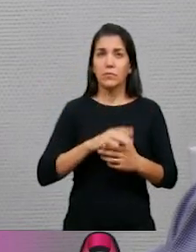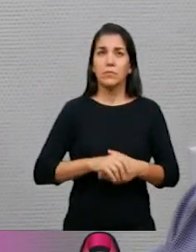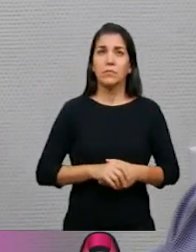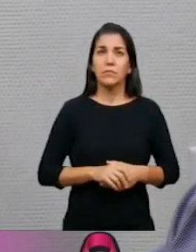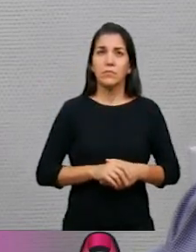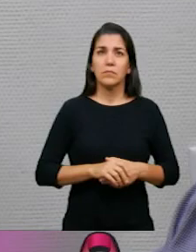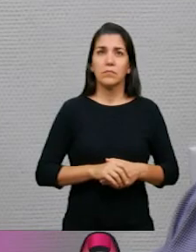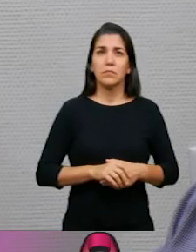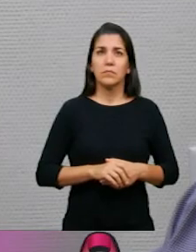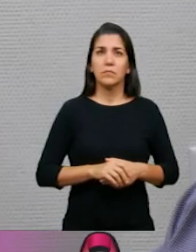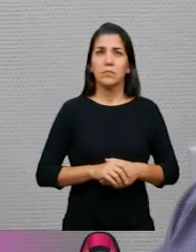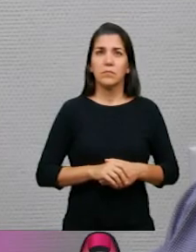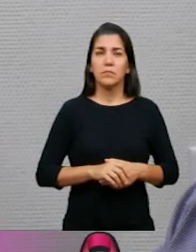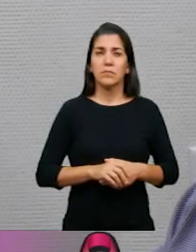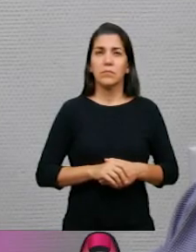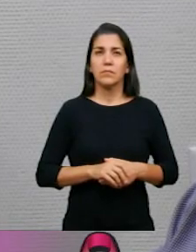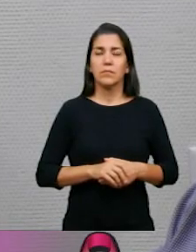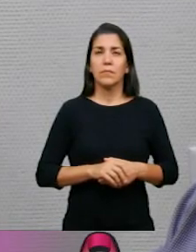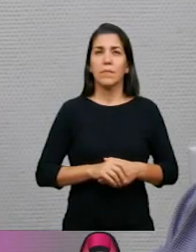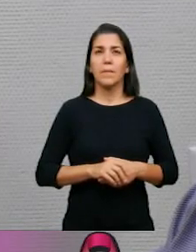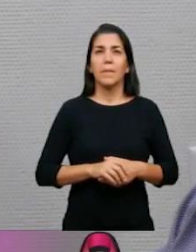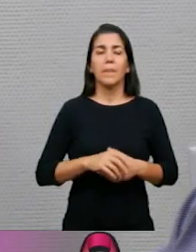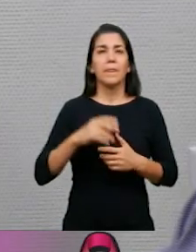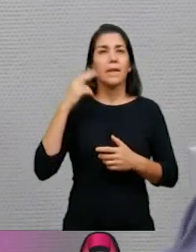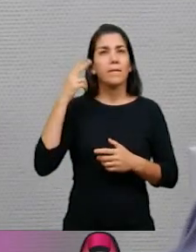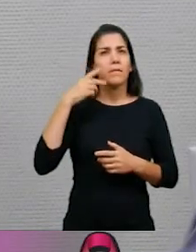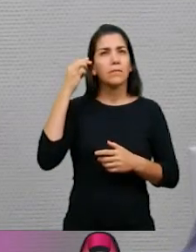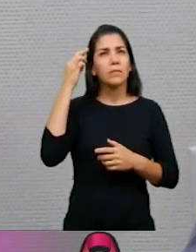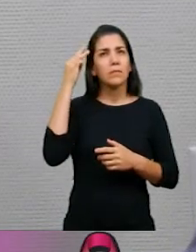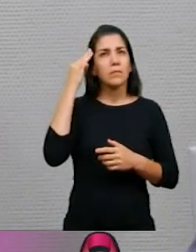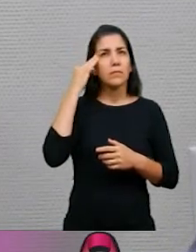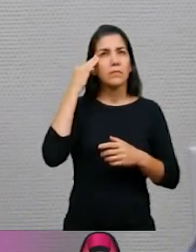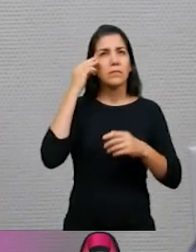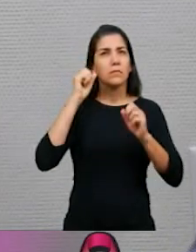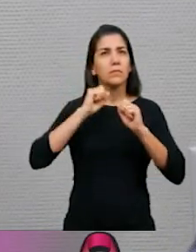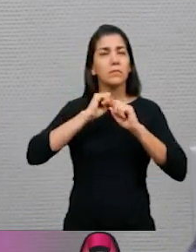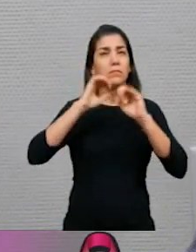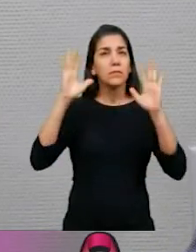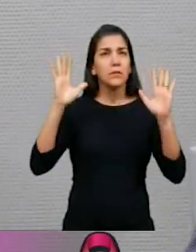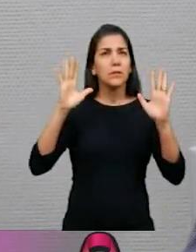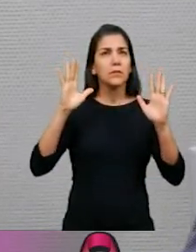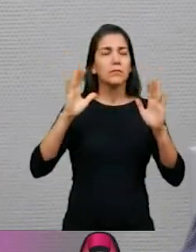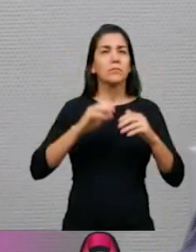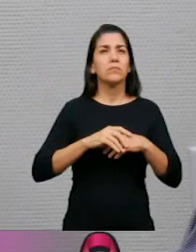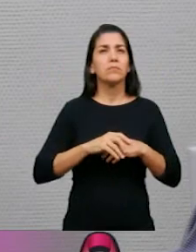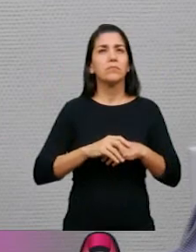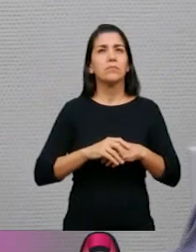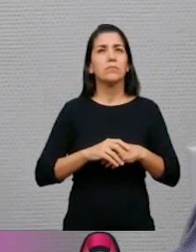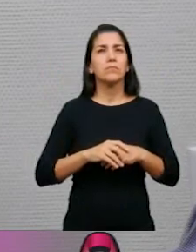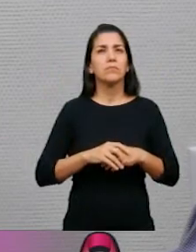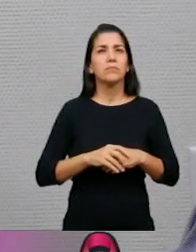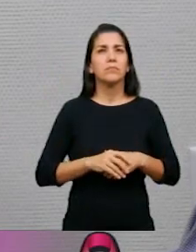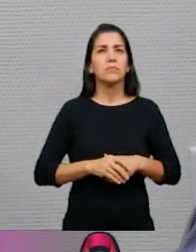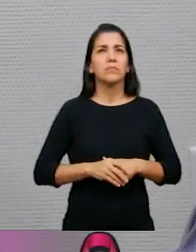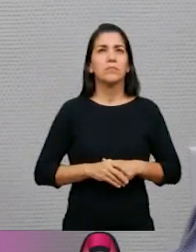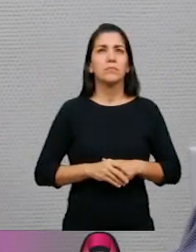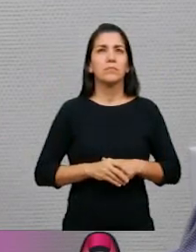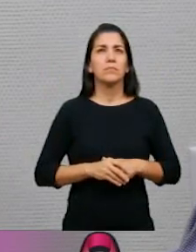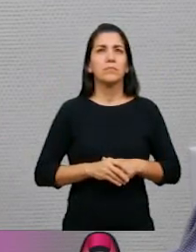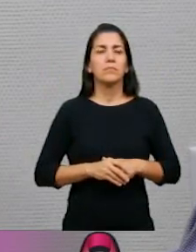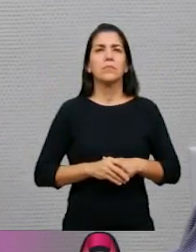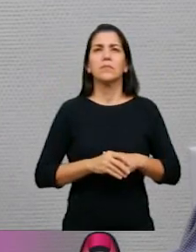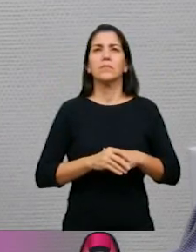população saiba disso. Ele deixou bem claro nas palavras dele. Qualquer pessoa que tenha capacidade de raciocínio e cognição vai entender a lógica do raciocínio dele. Ele